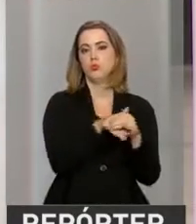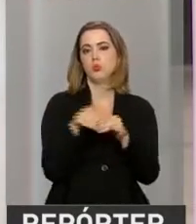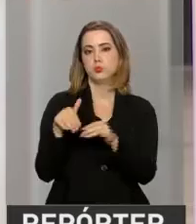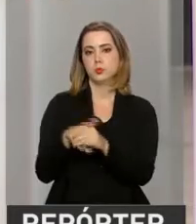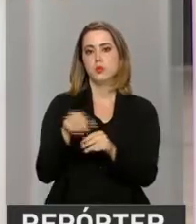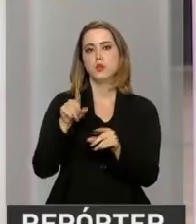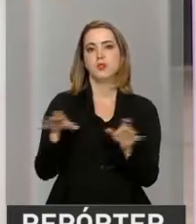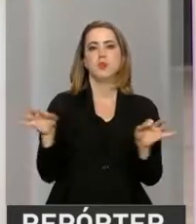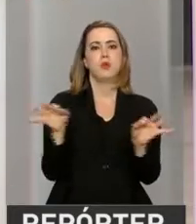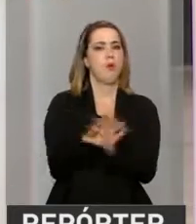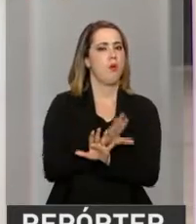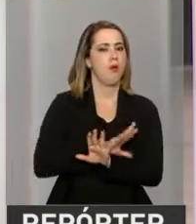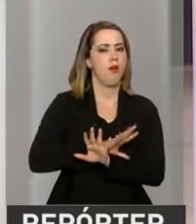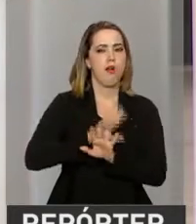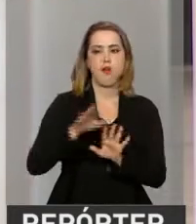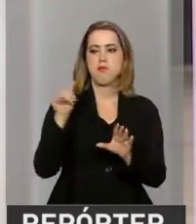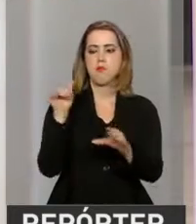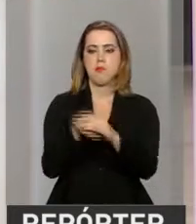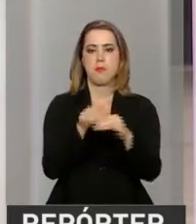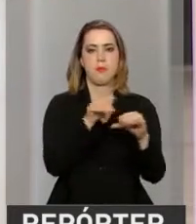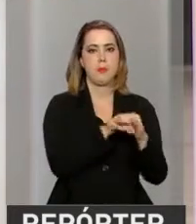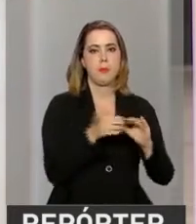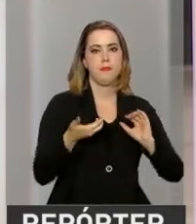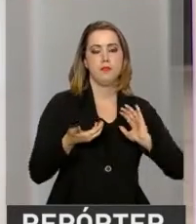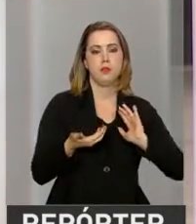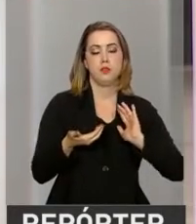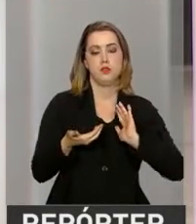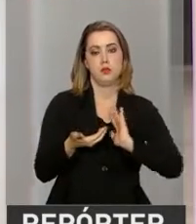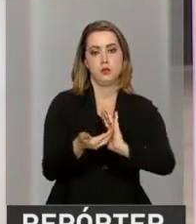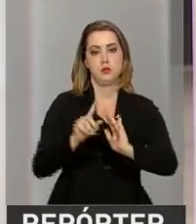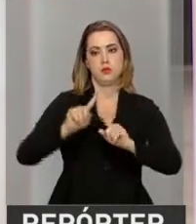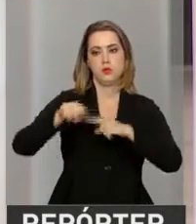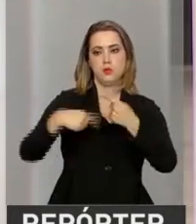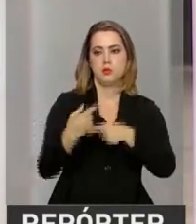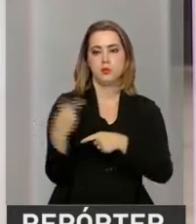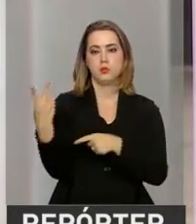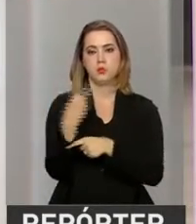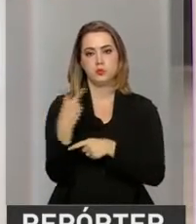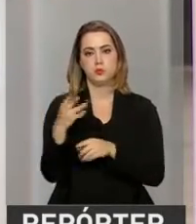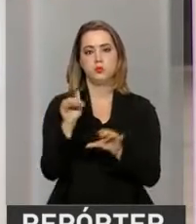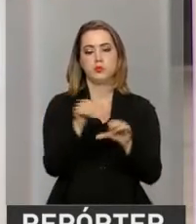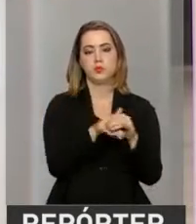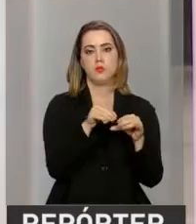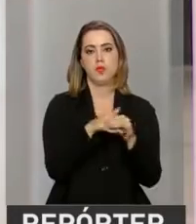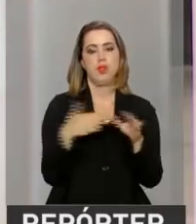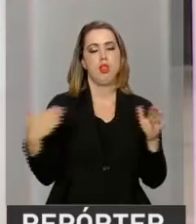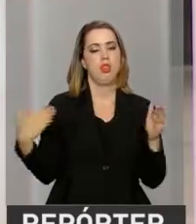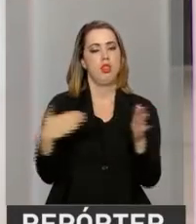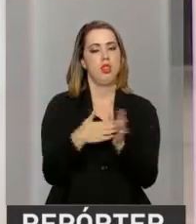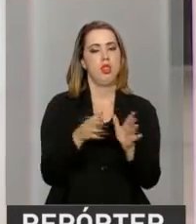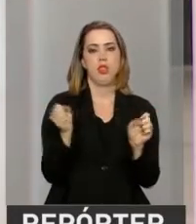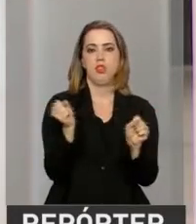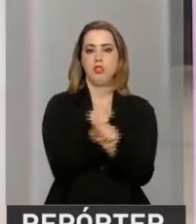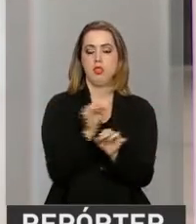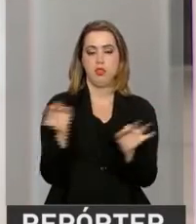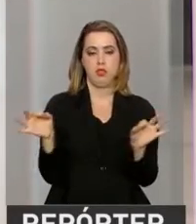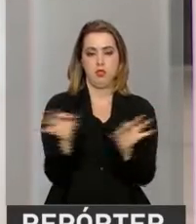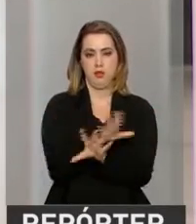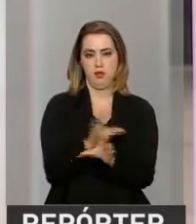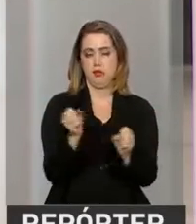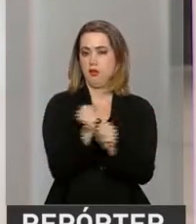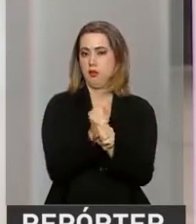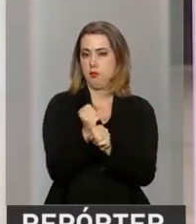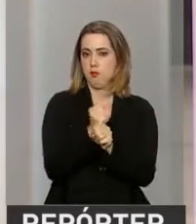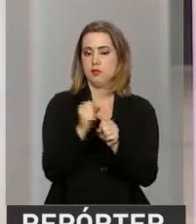terminar, concluir a votação na Câmara e deixar depois do segundo turno até o final do ano, quando vem o recesso parlamentar, para que haja